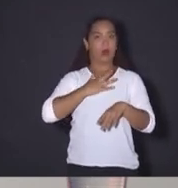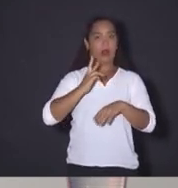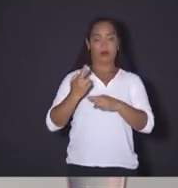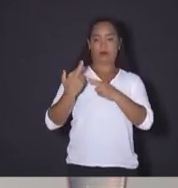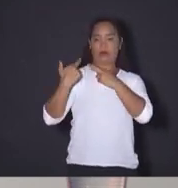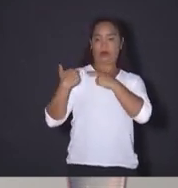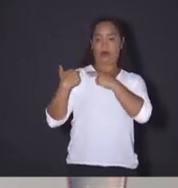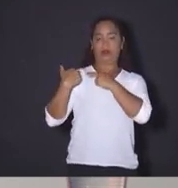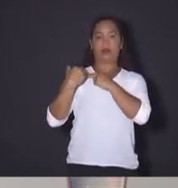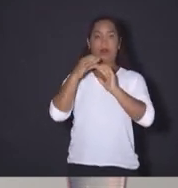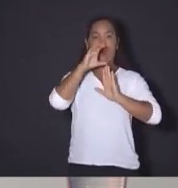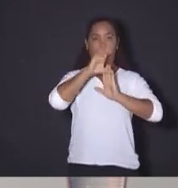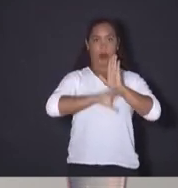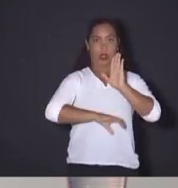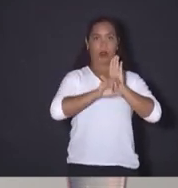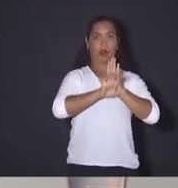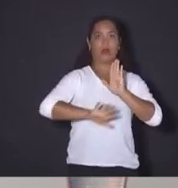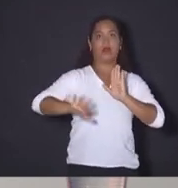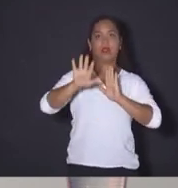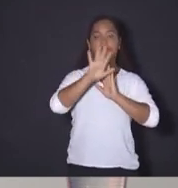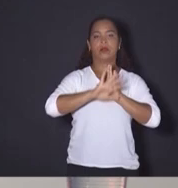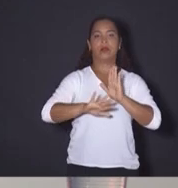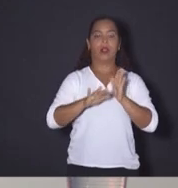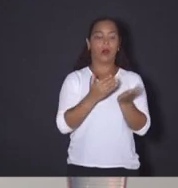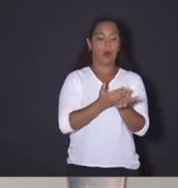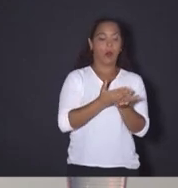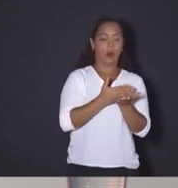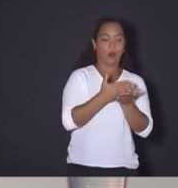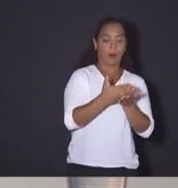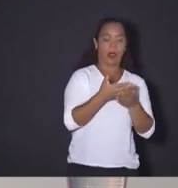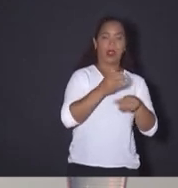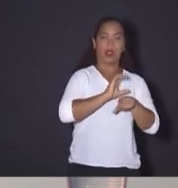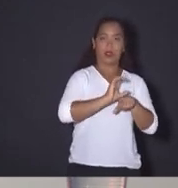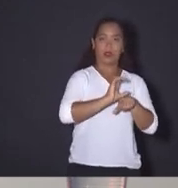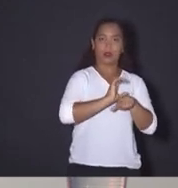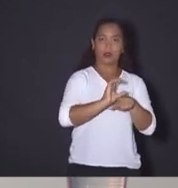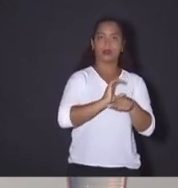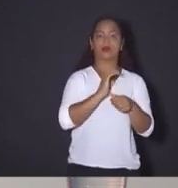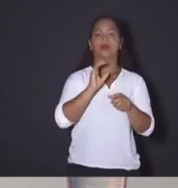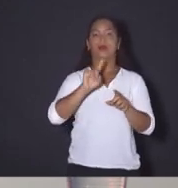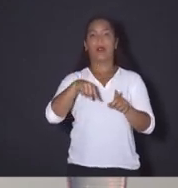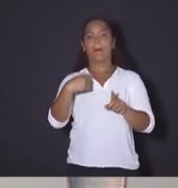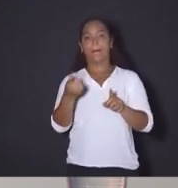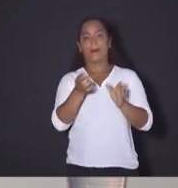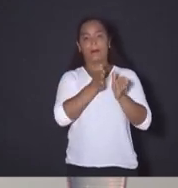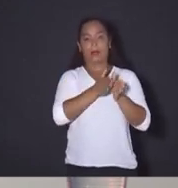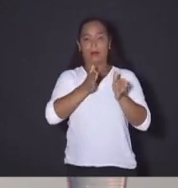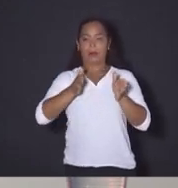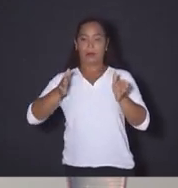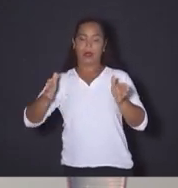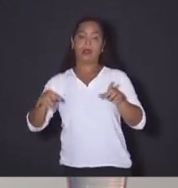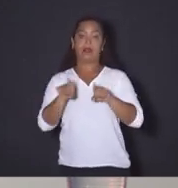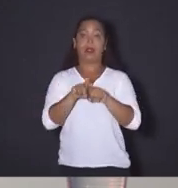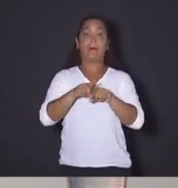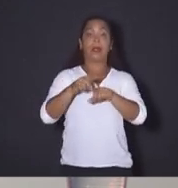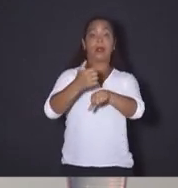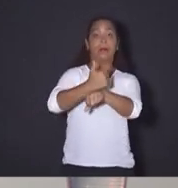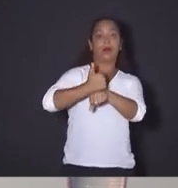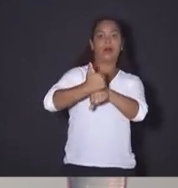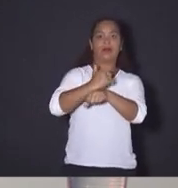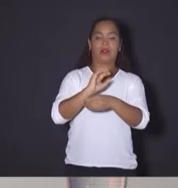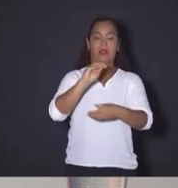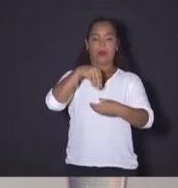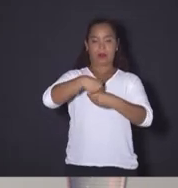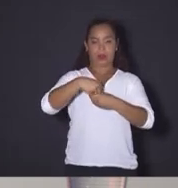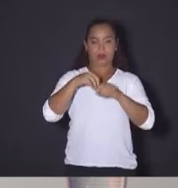a formação inicial e continuada de profissionais do magistério e também dos funcionários da educação básica e